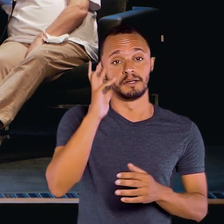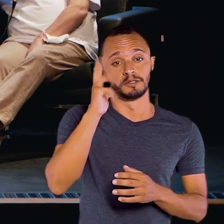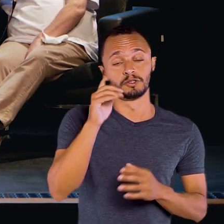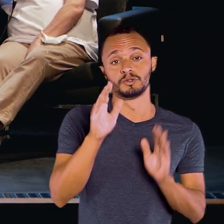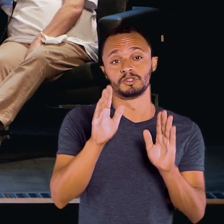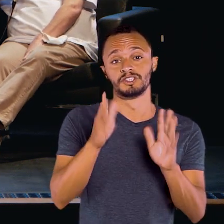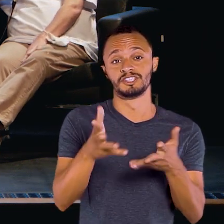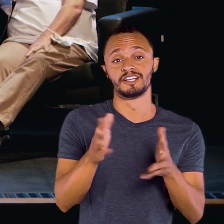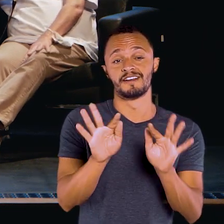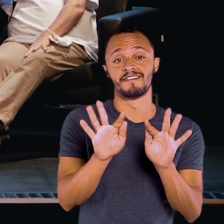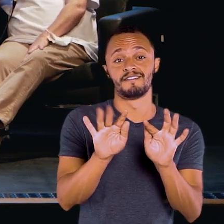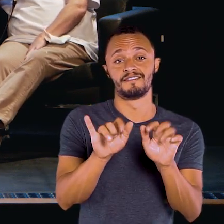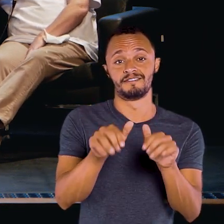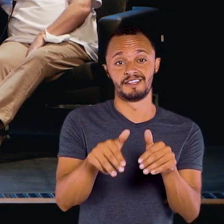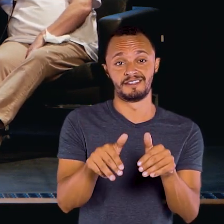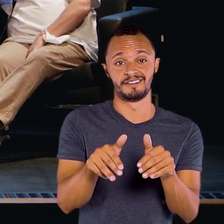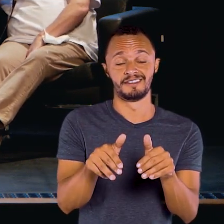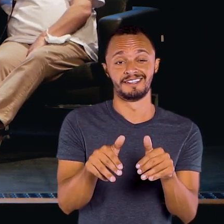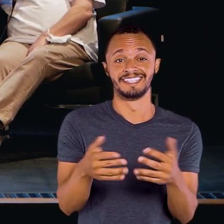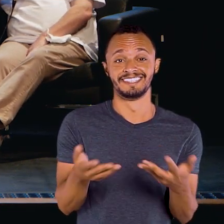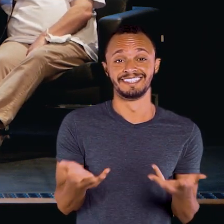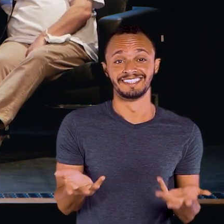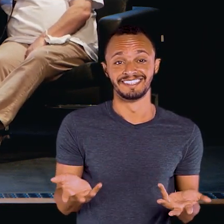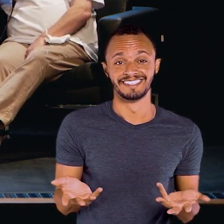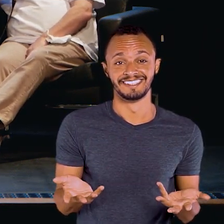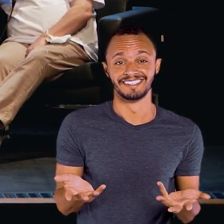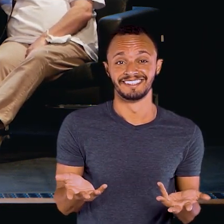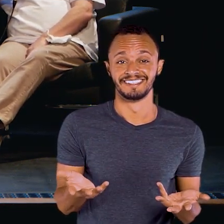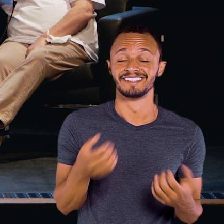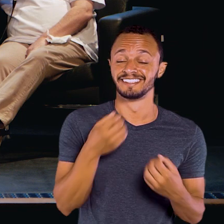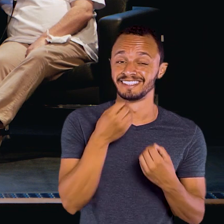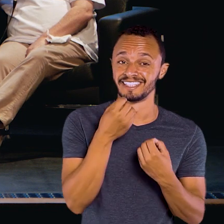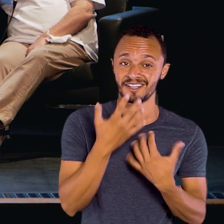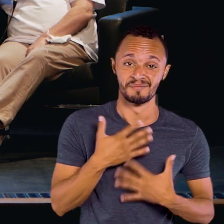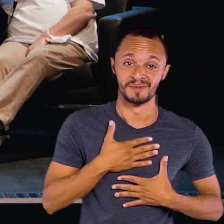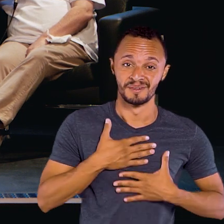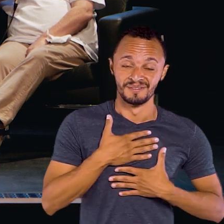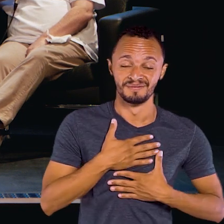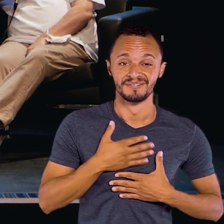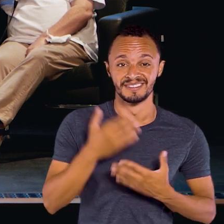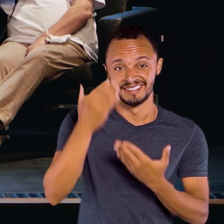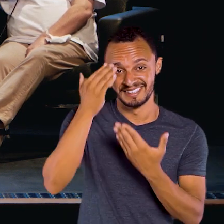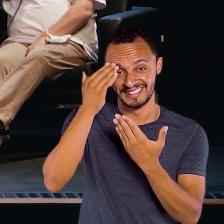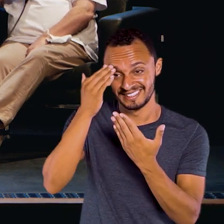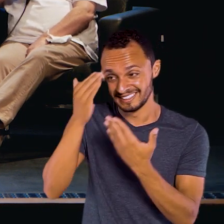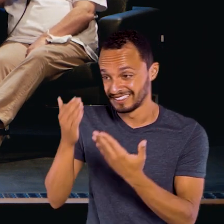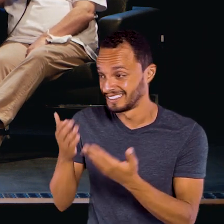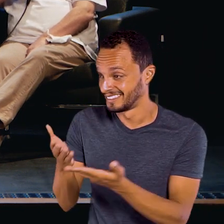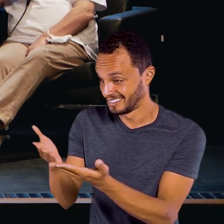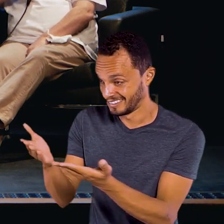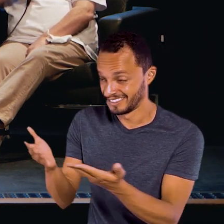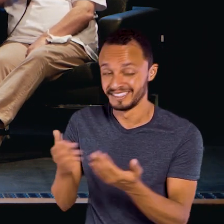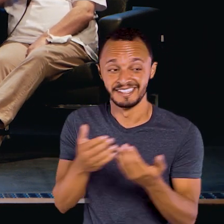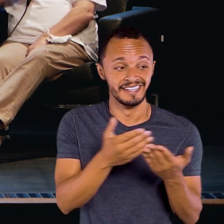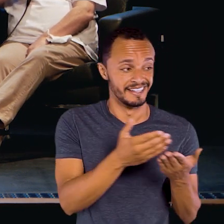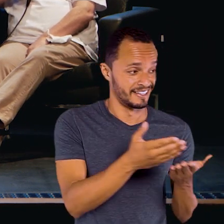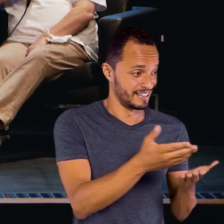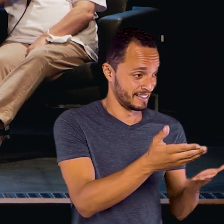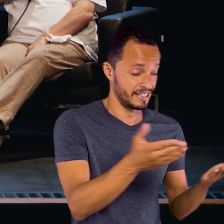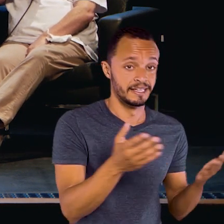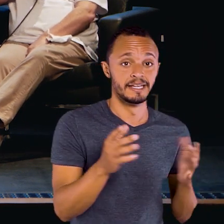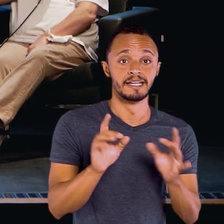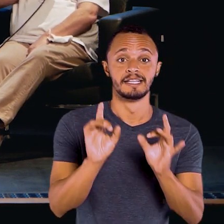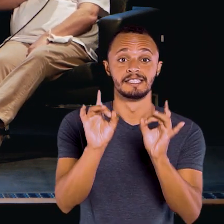Pois 3 ia ser bom, não ia? Queria agradecer, gente, a presença de todos. Agradecer em especial